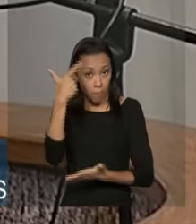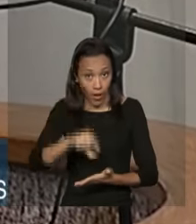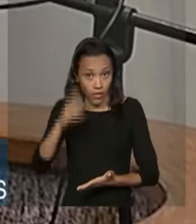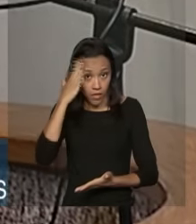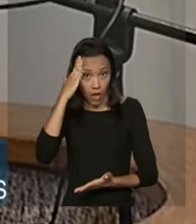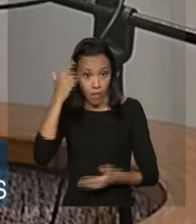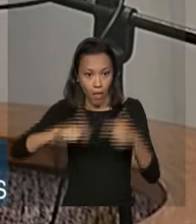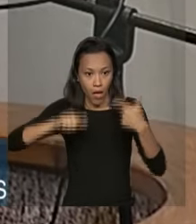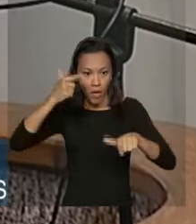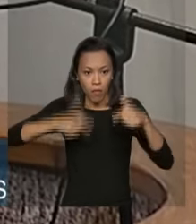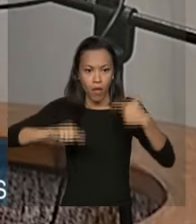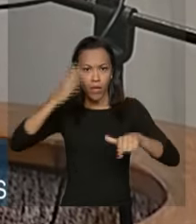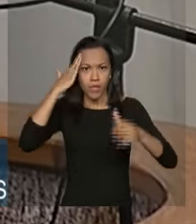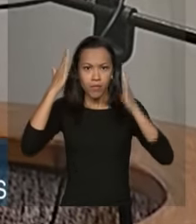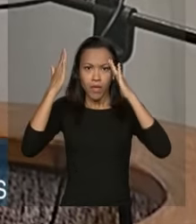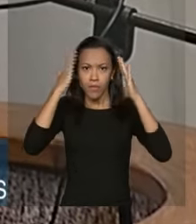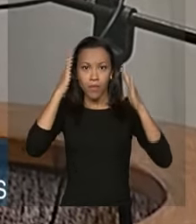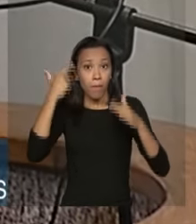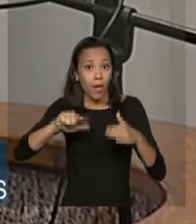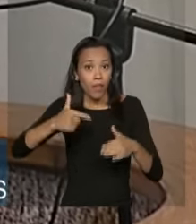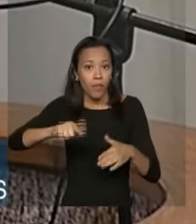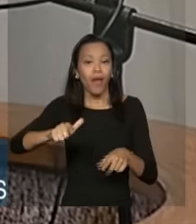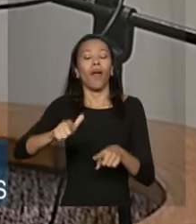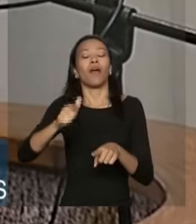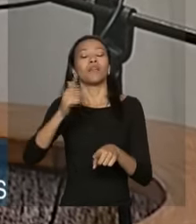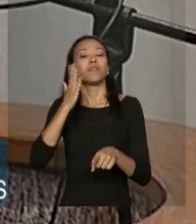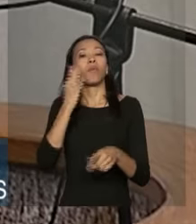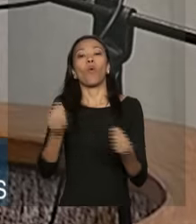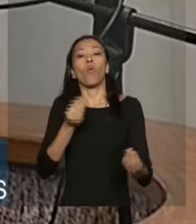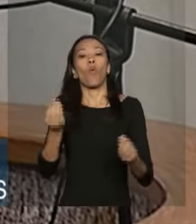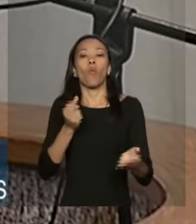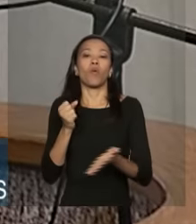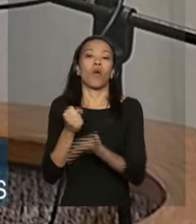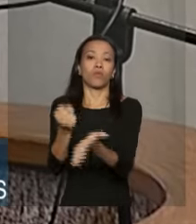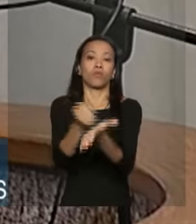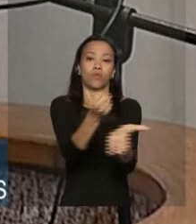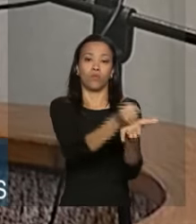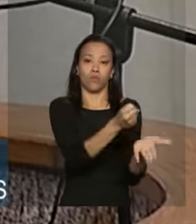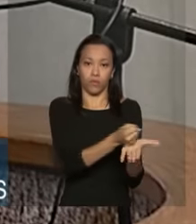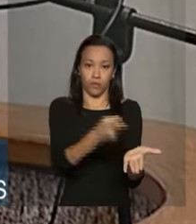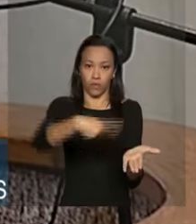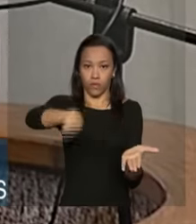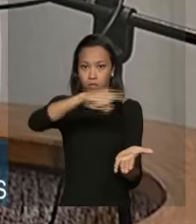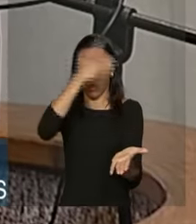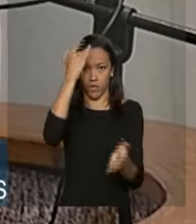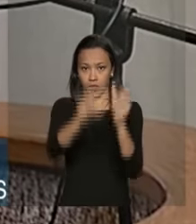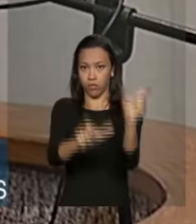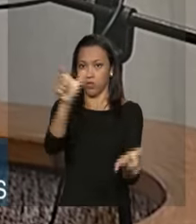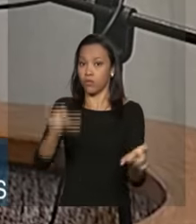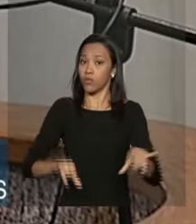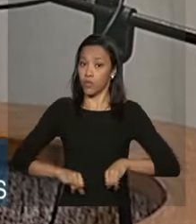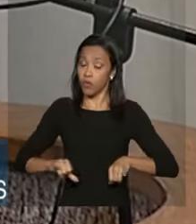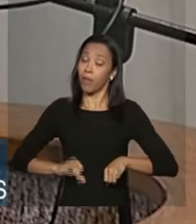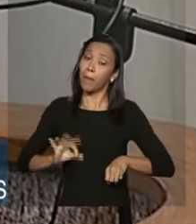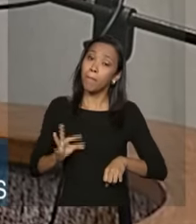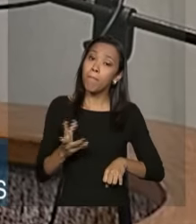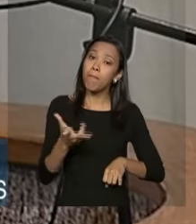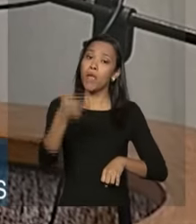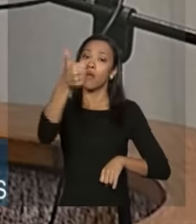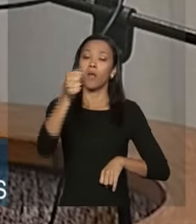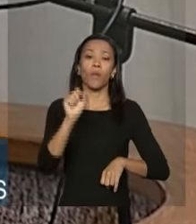ideia das características das vítimas e assim melhores as políticas